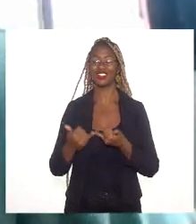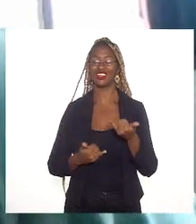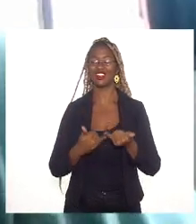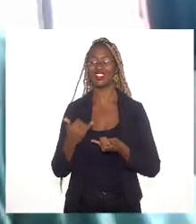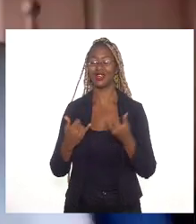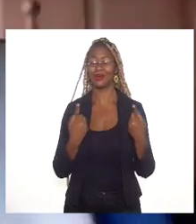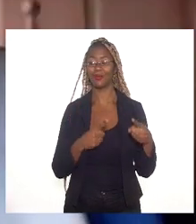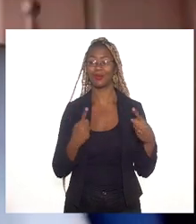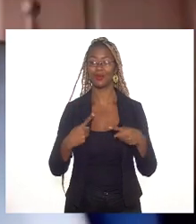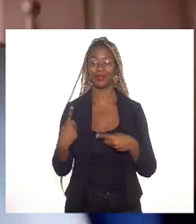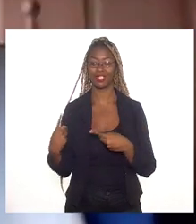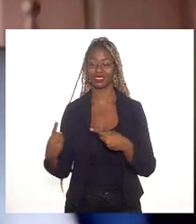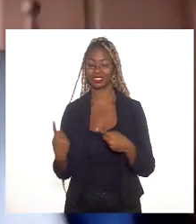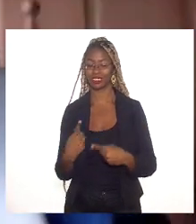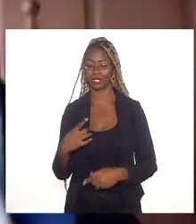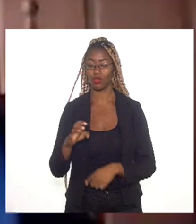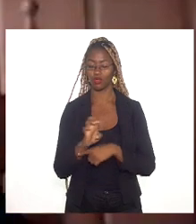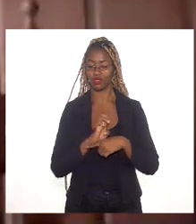boatos.